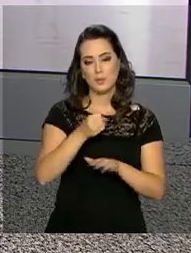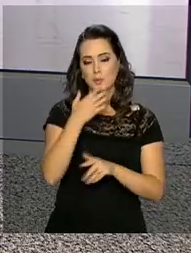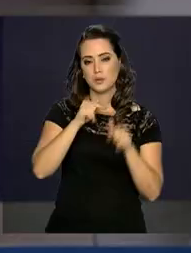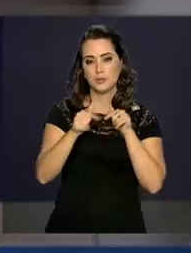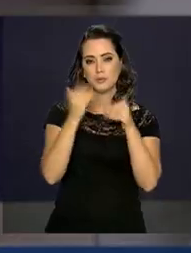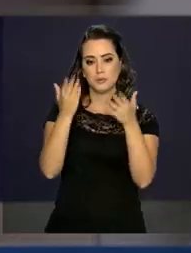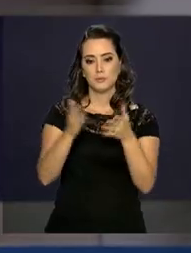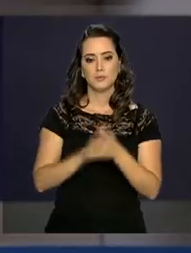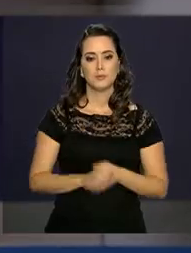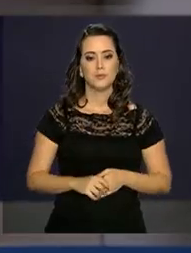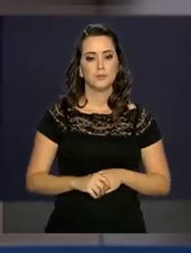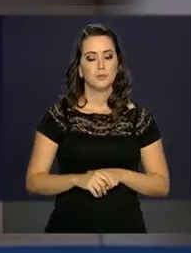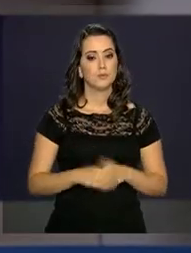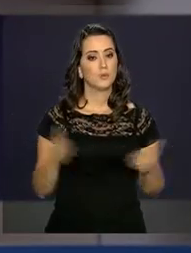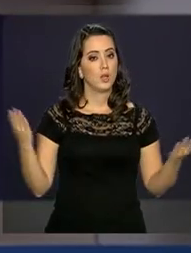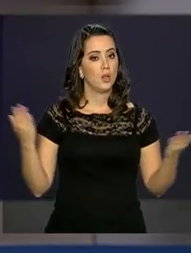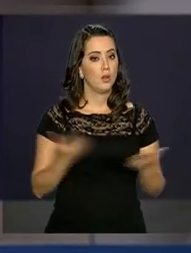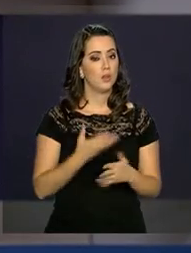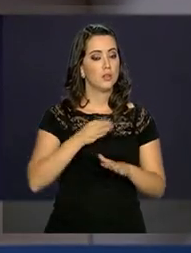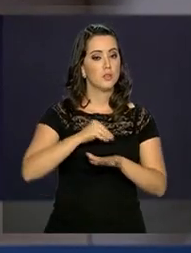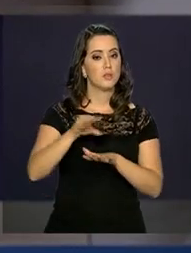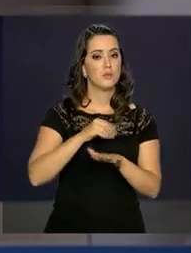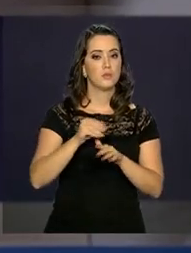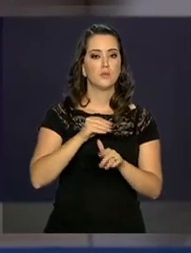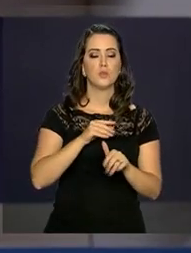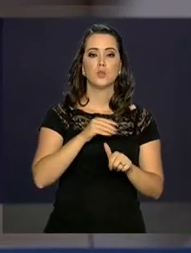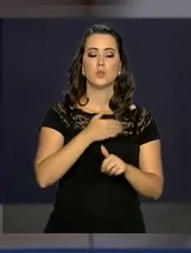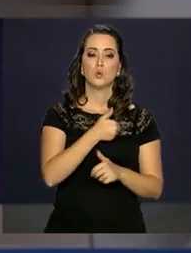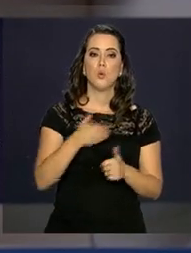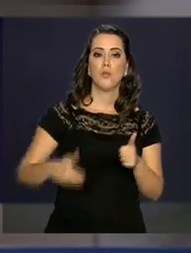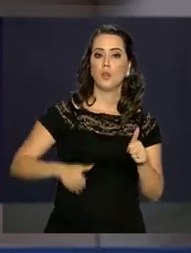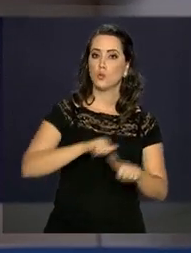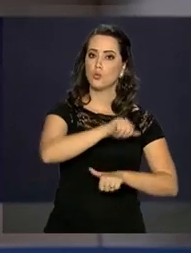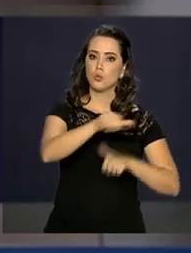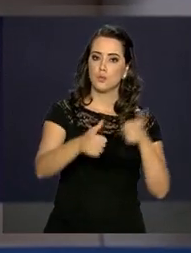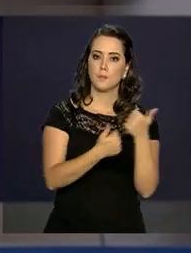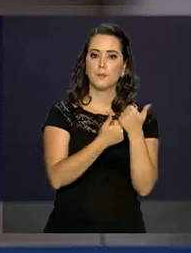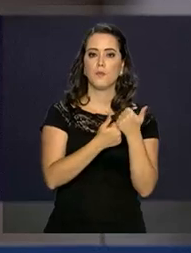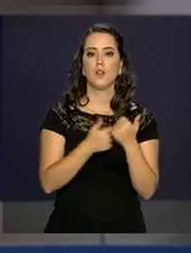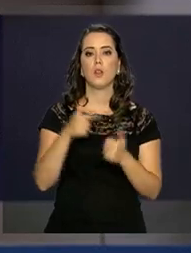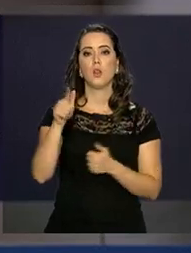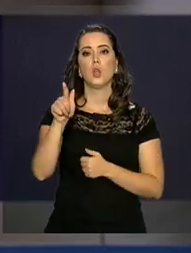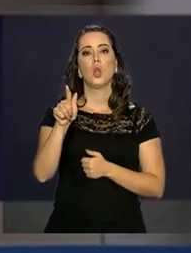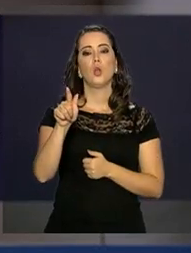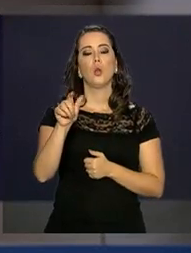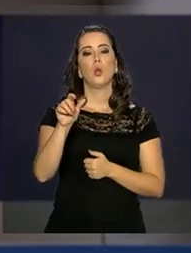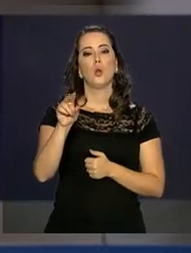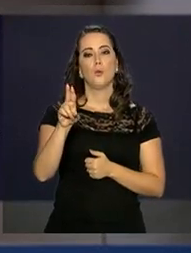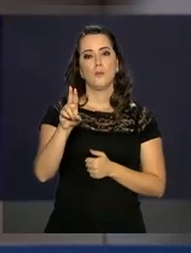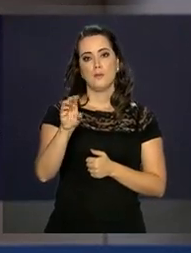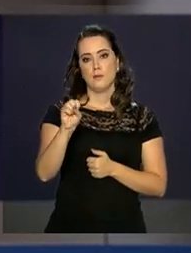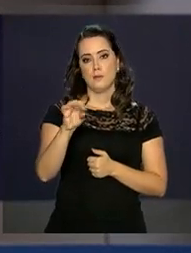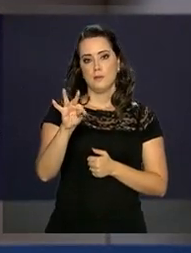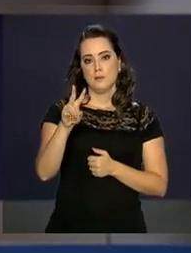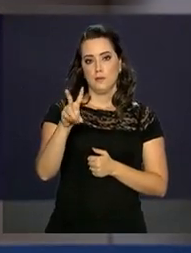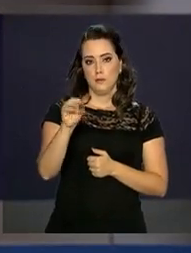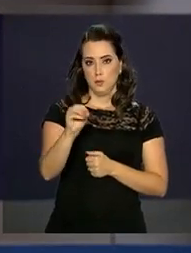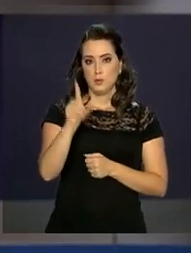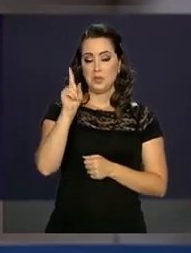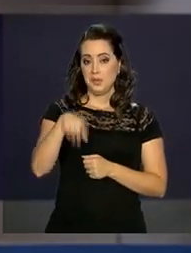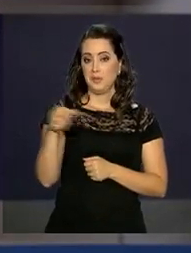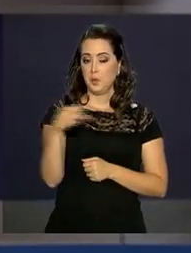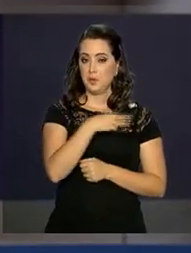para você. E agora as informações do governo de transição. Gustavo Bebiano será o novo ministro-chefe